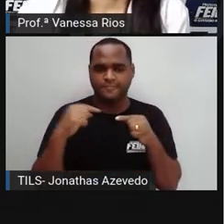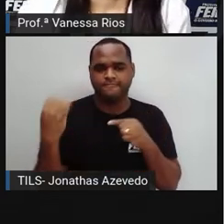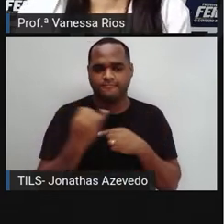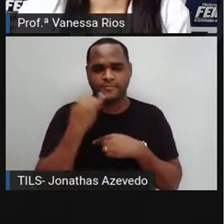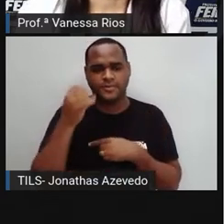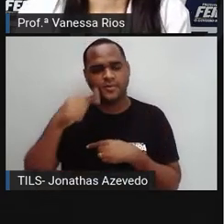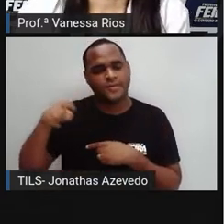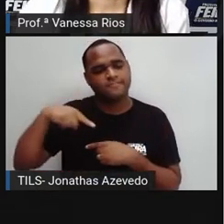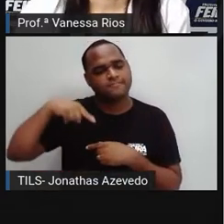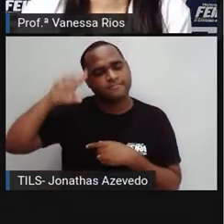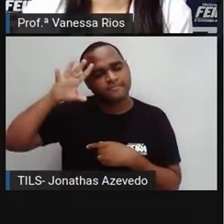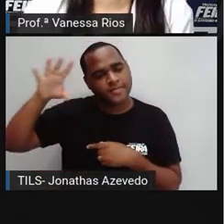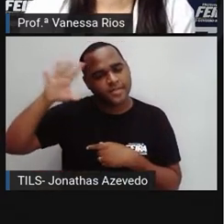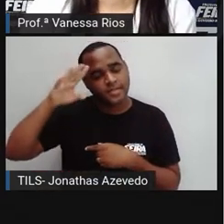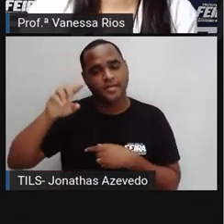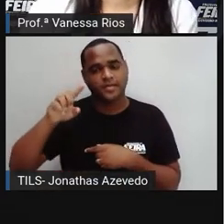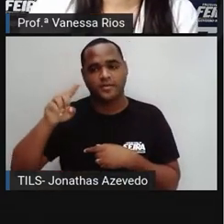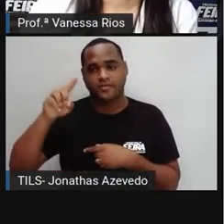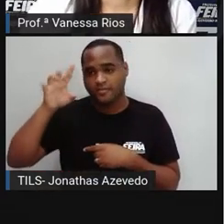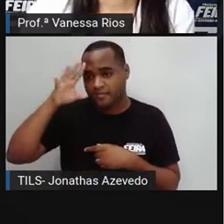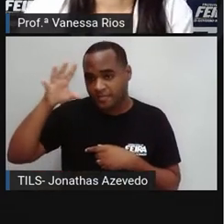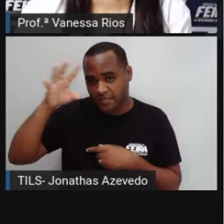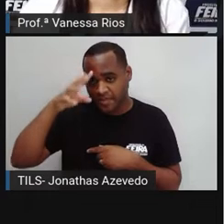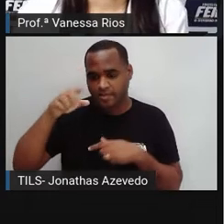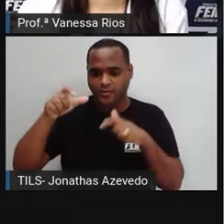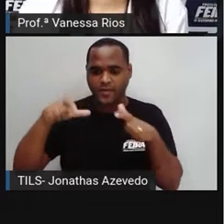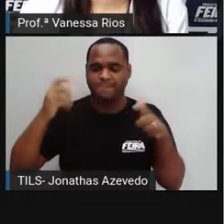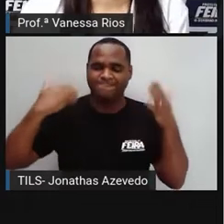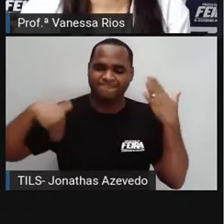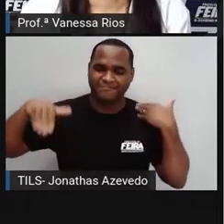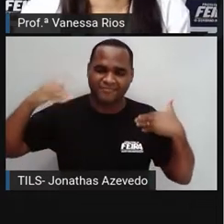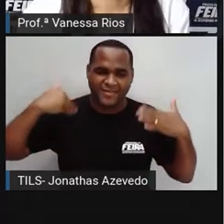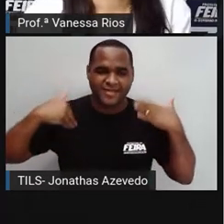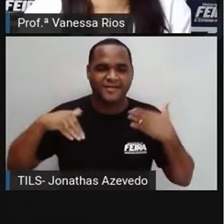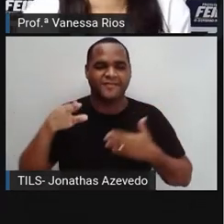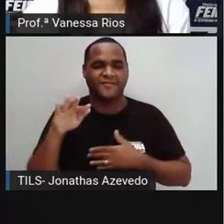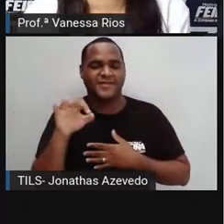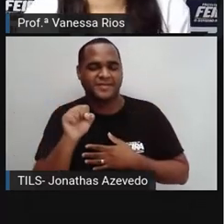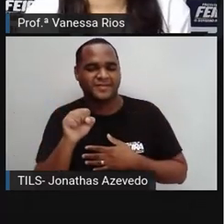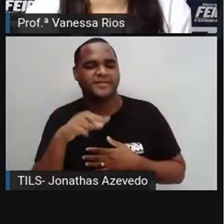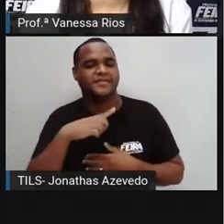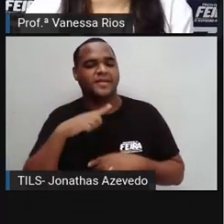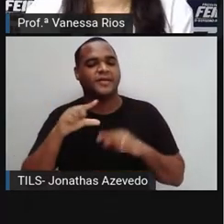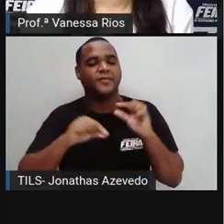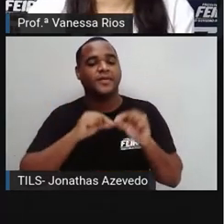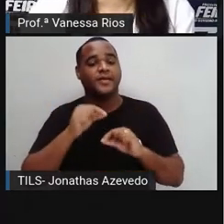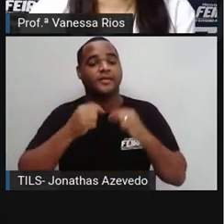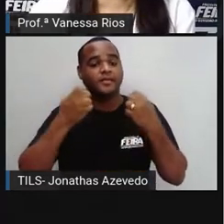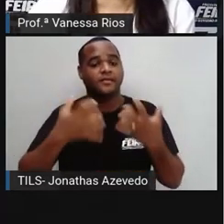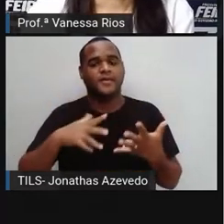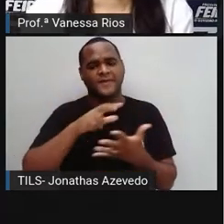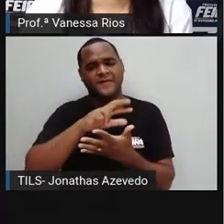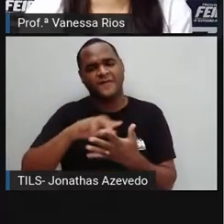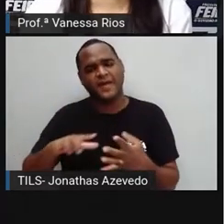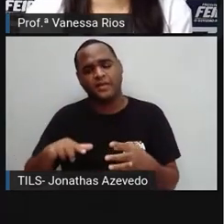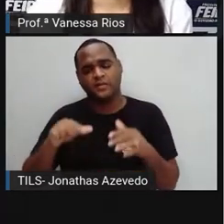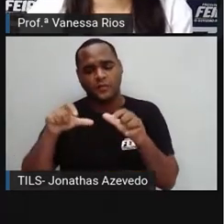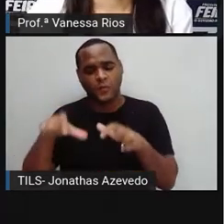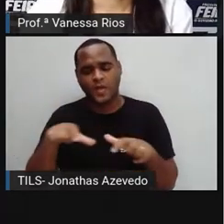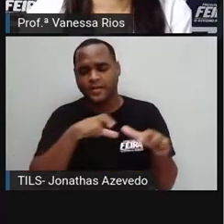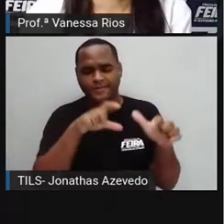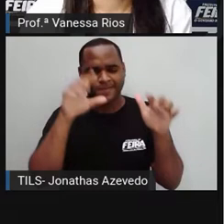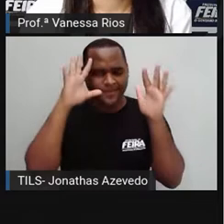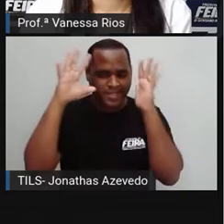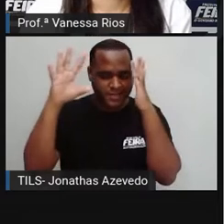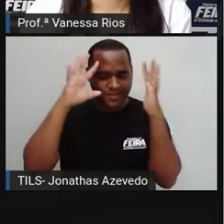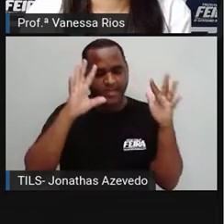né? Porque quando nós pensamos aí em passear em Feira de Santana, muitas vezes as ações, não é? Os